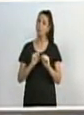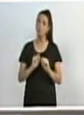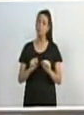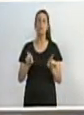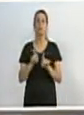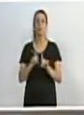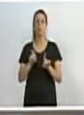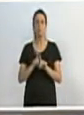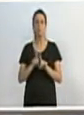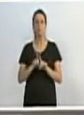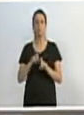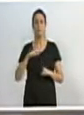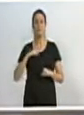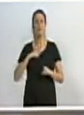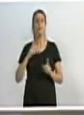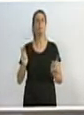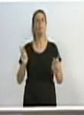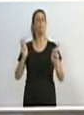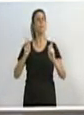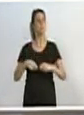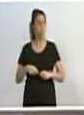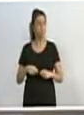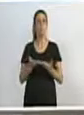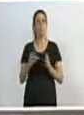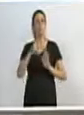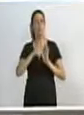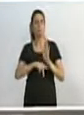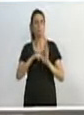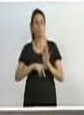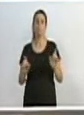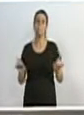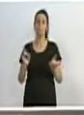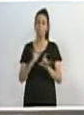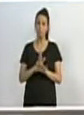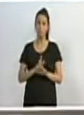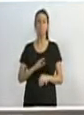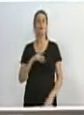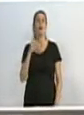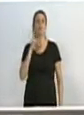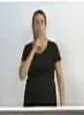de um ofício que trata exatamente sobre a nossa audiência pública, dando aqui